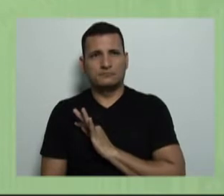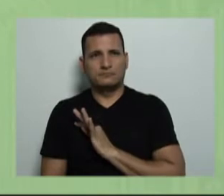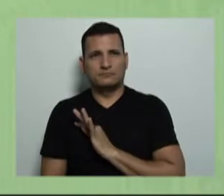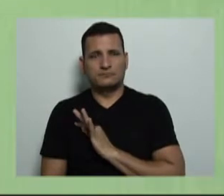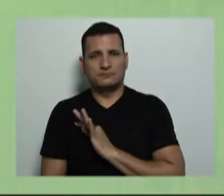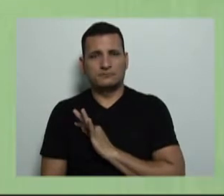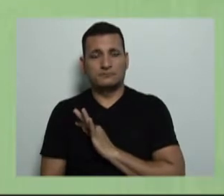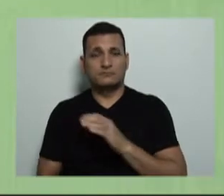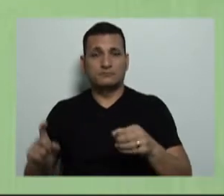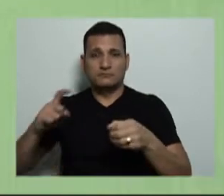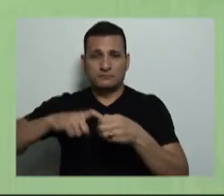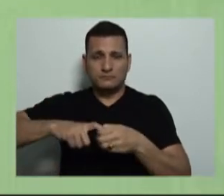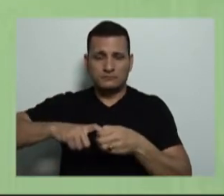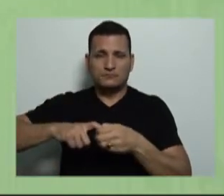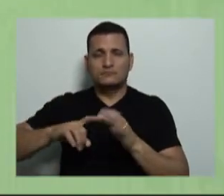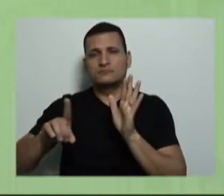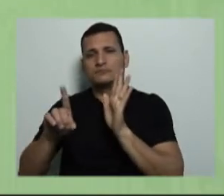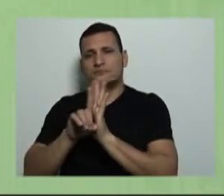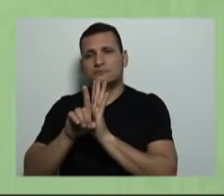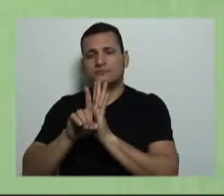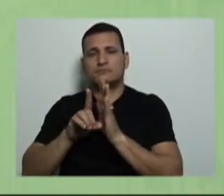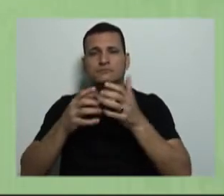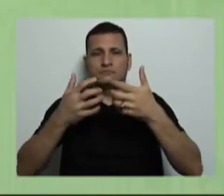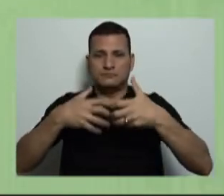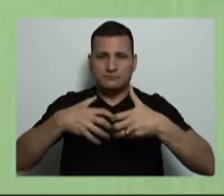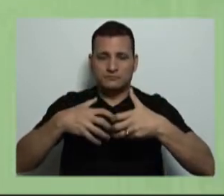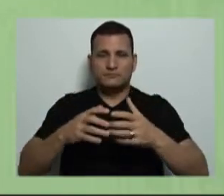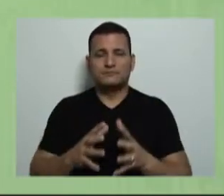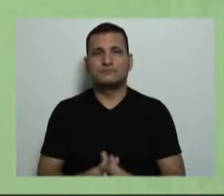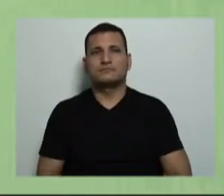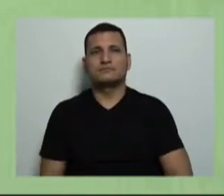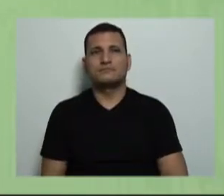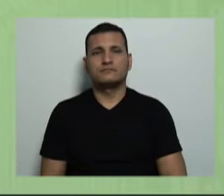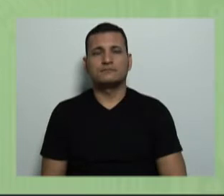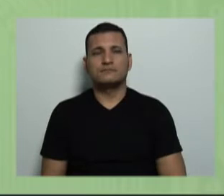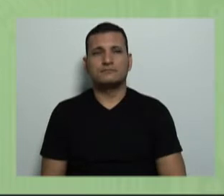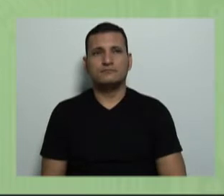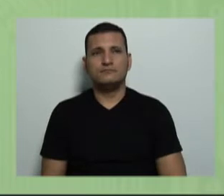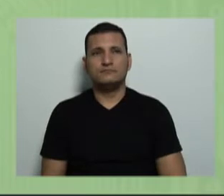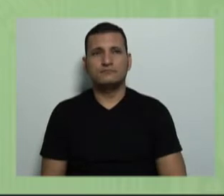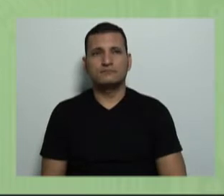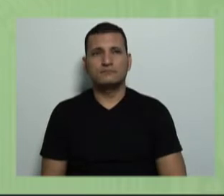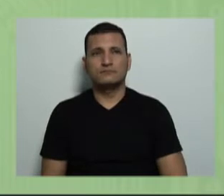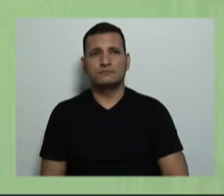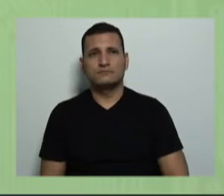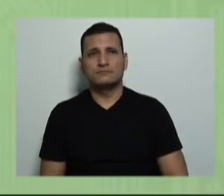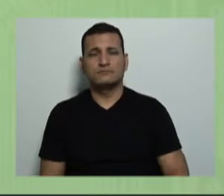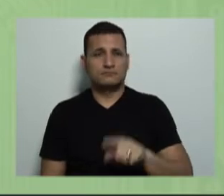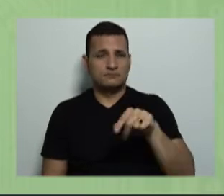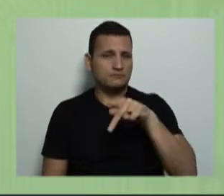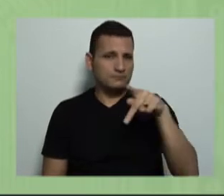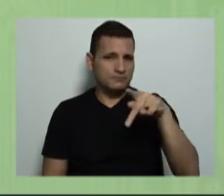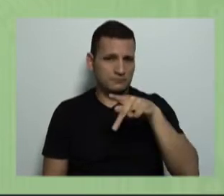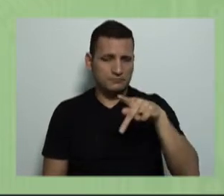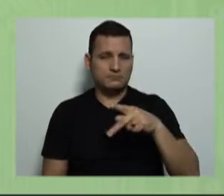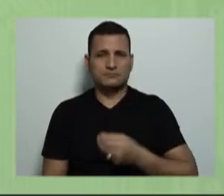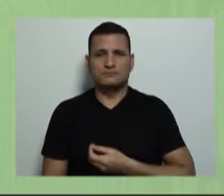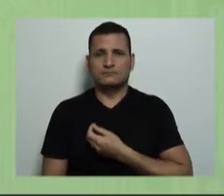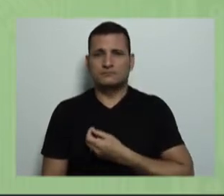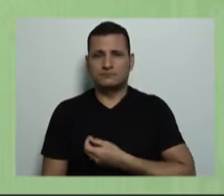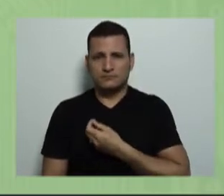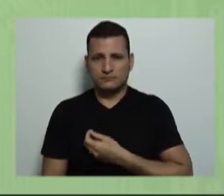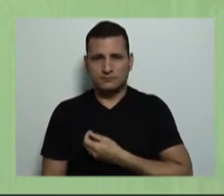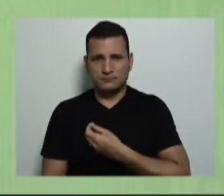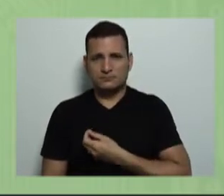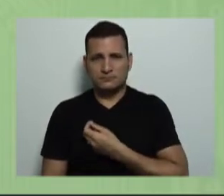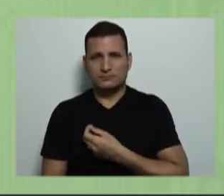convênio Secretaria de Educação, IFRO? Olha só, serão os professores presenciais vinculados